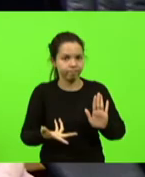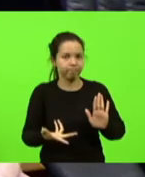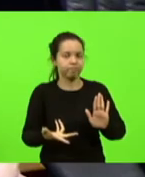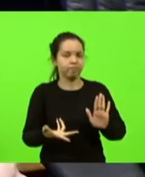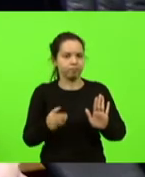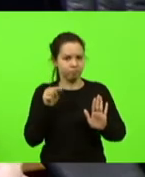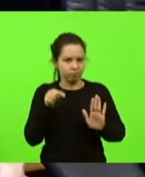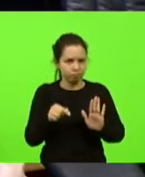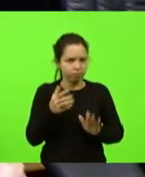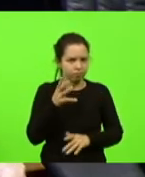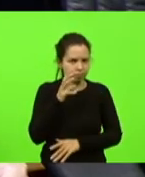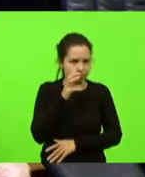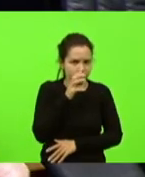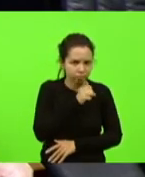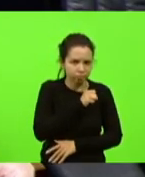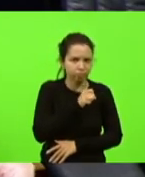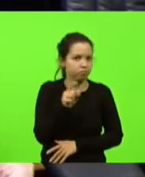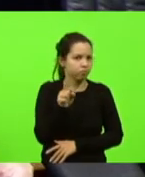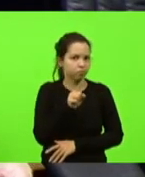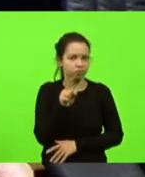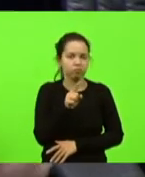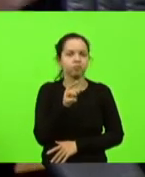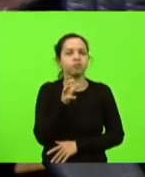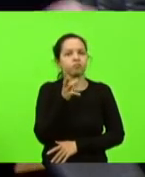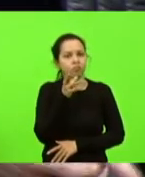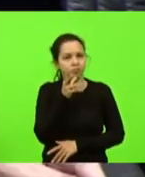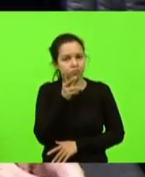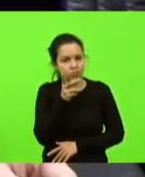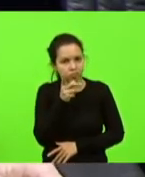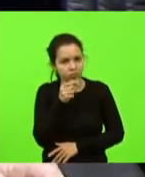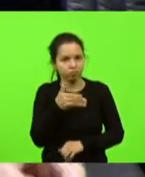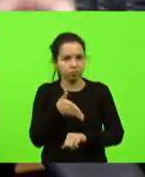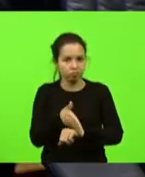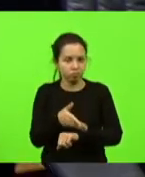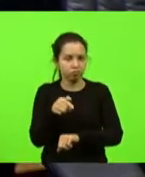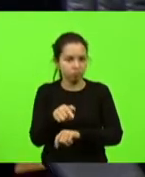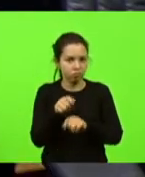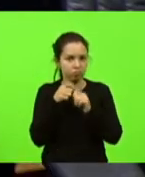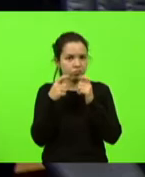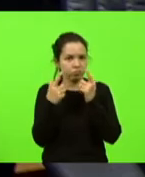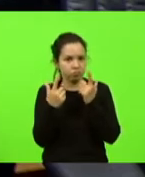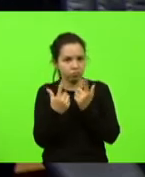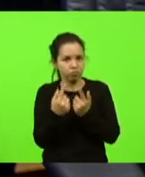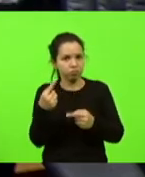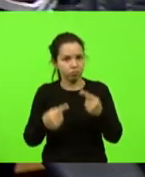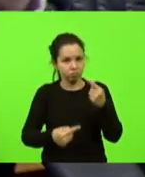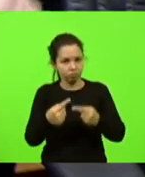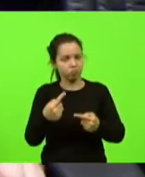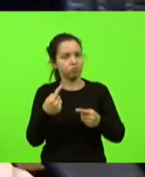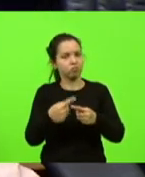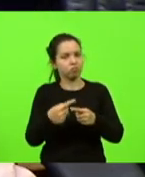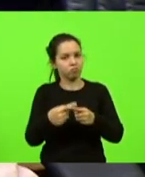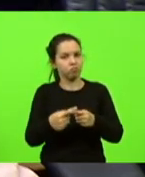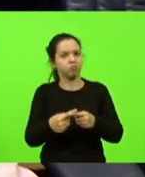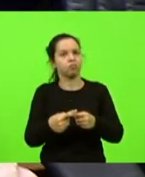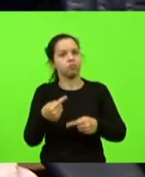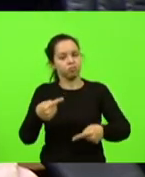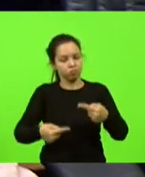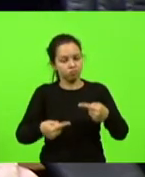com rapidez, ele demorou a entrar nessa casa e ser discutido, porque isso já era para ter acontecido há muito